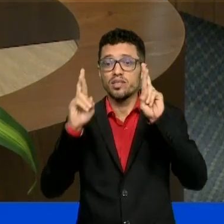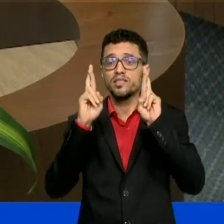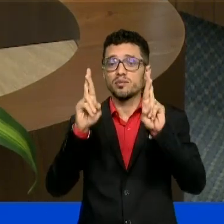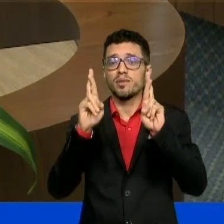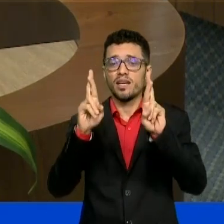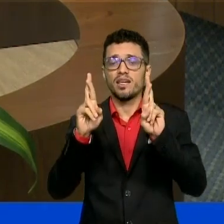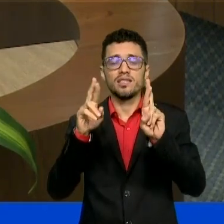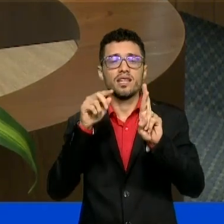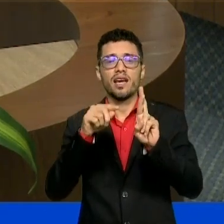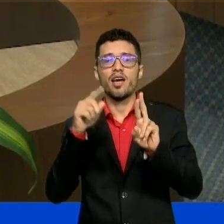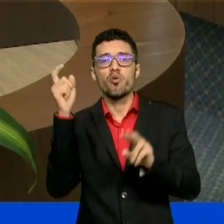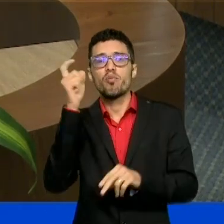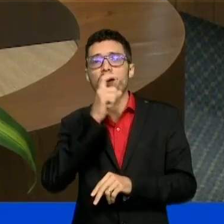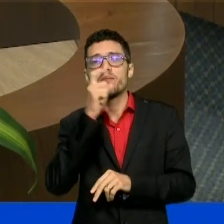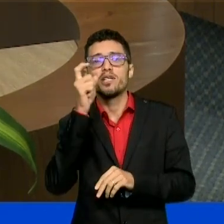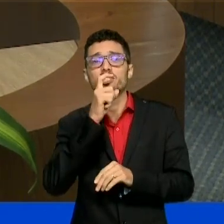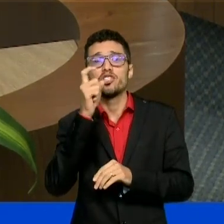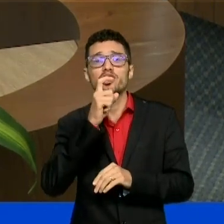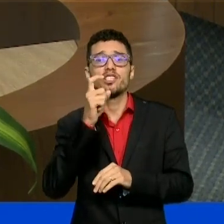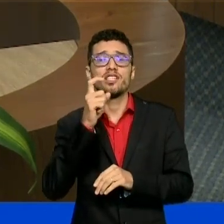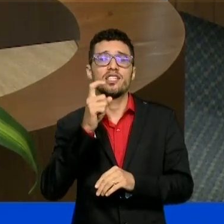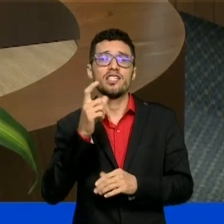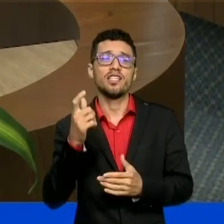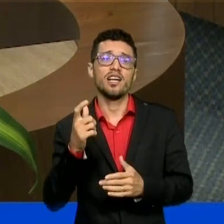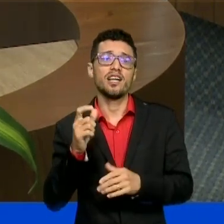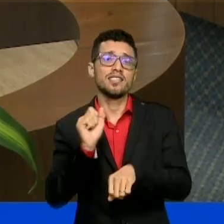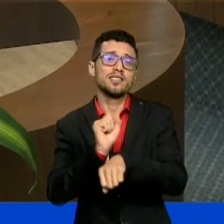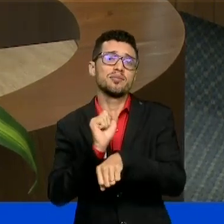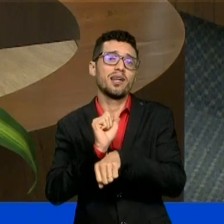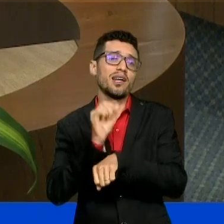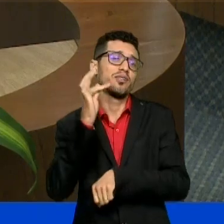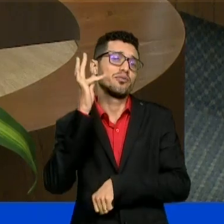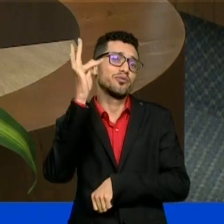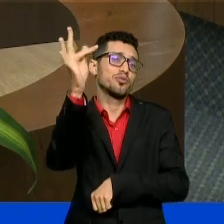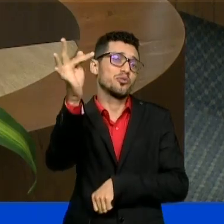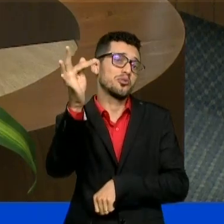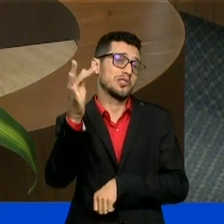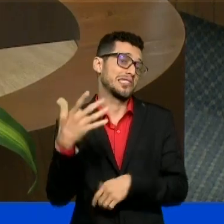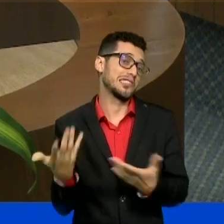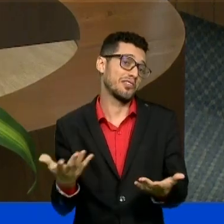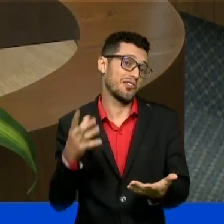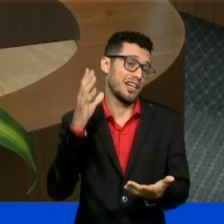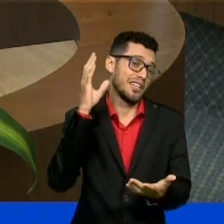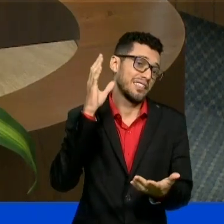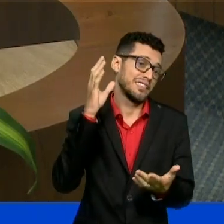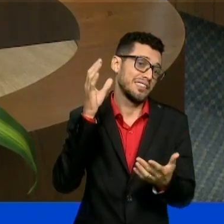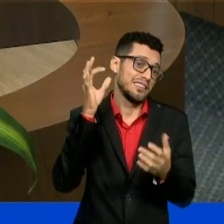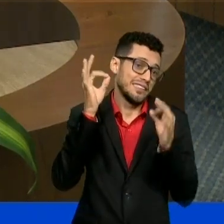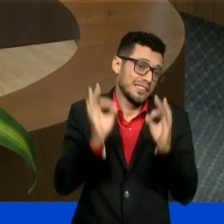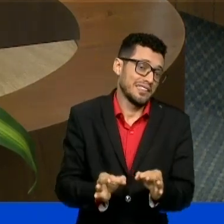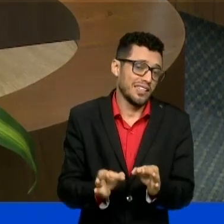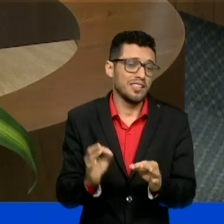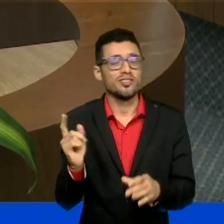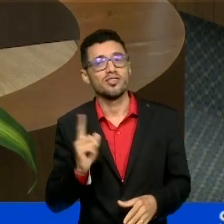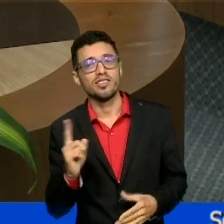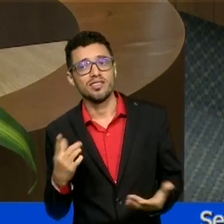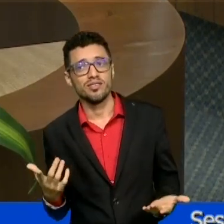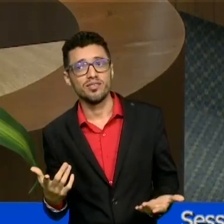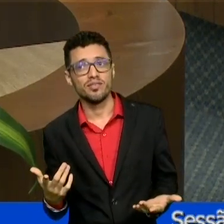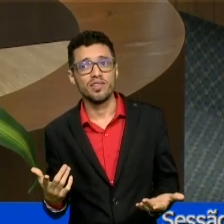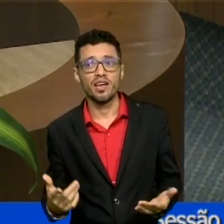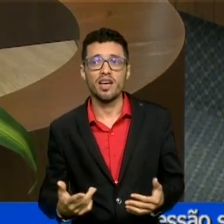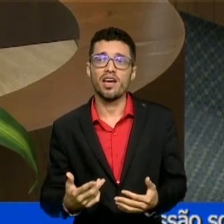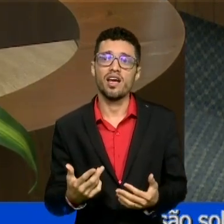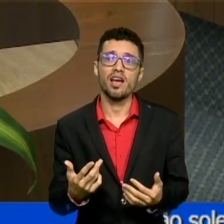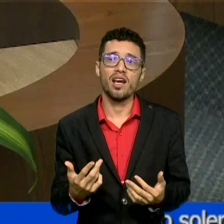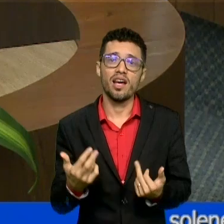concretize para virar verdade. Assim faz o Aparício, ele espalha esperança de asfalto. O que dá